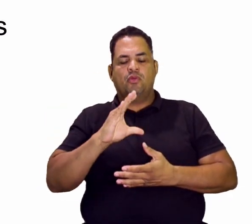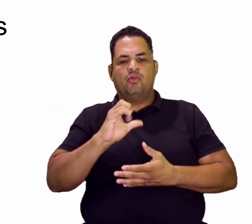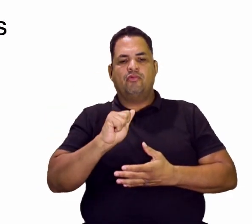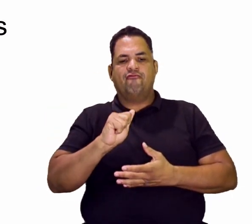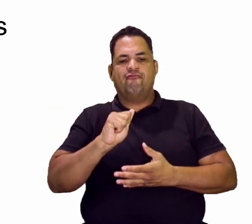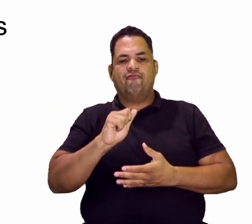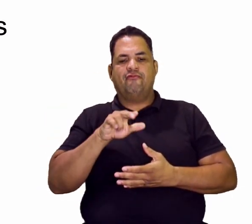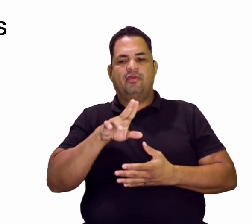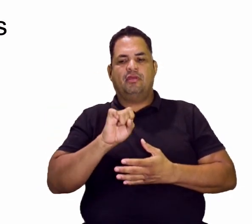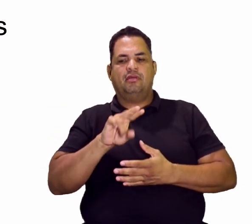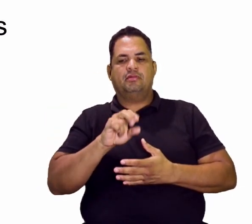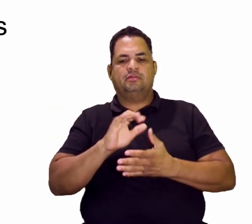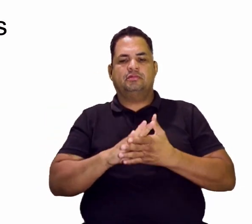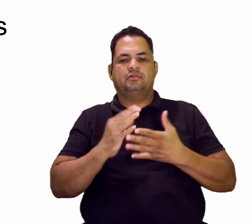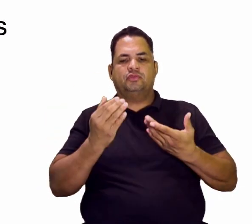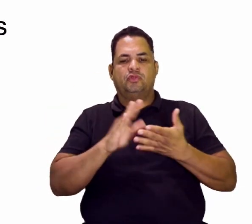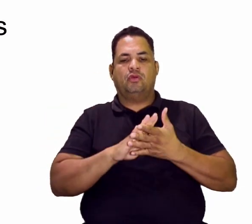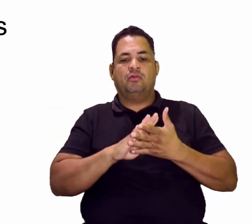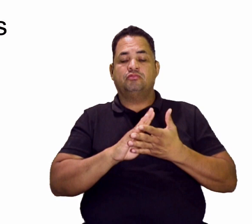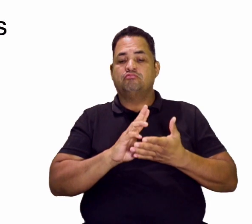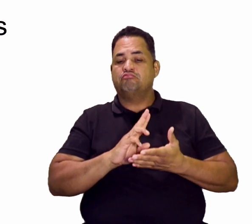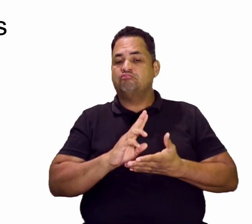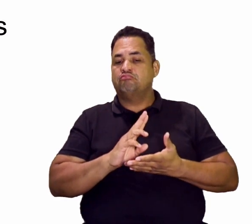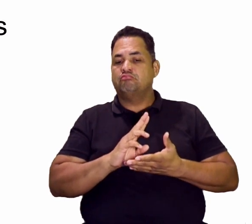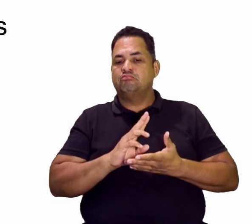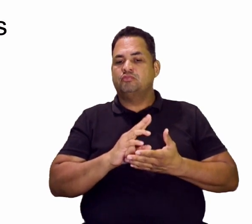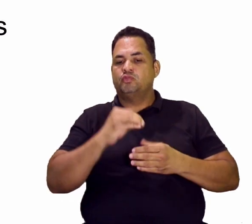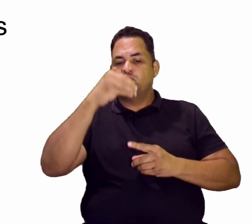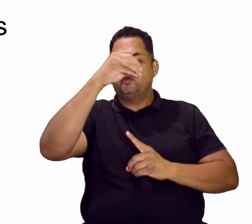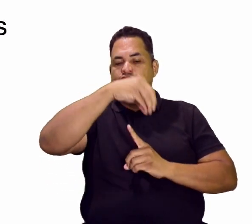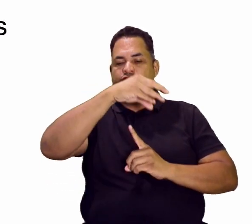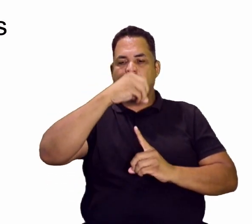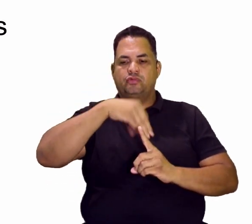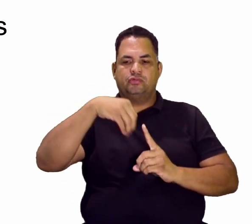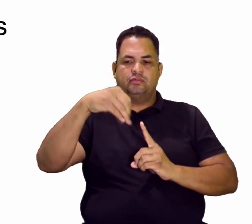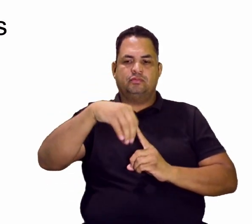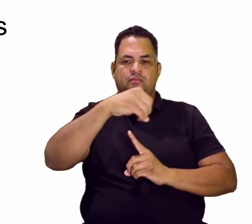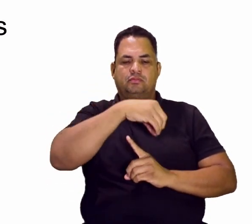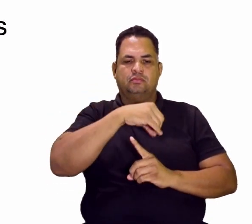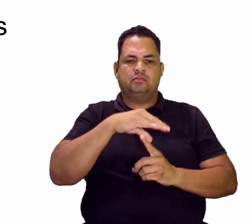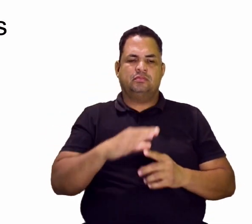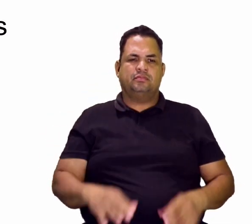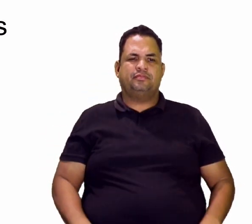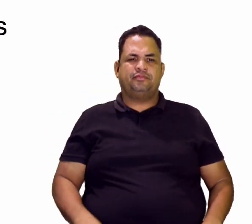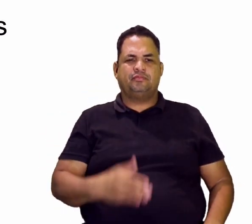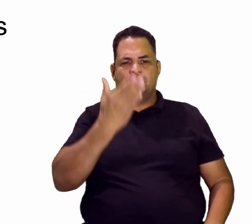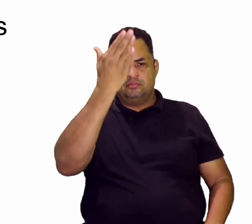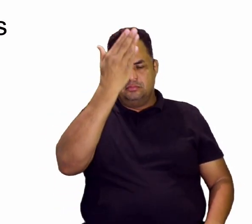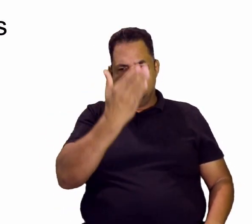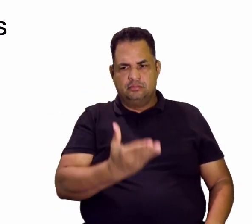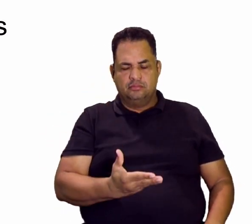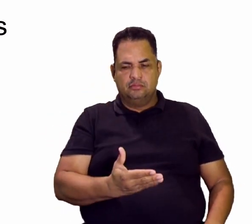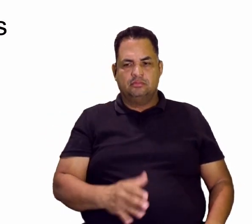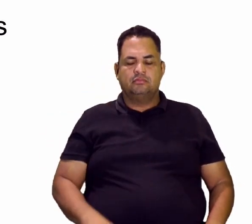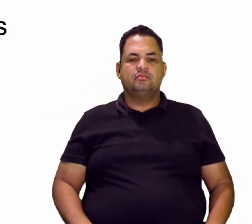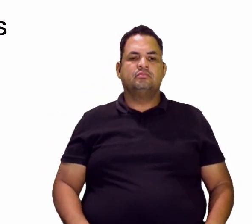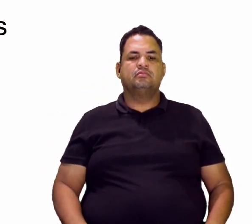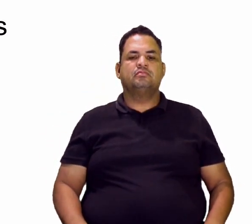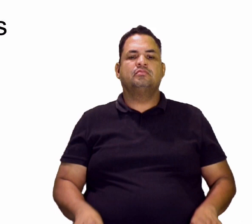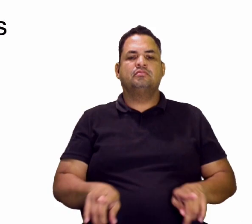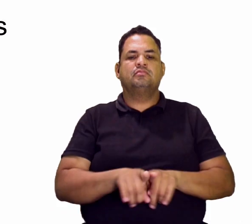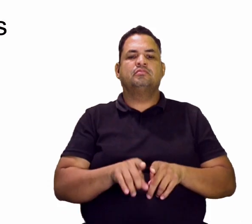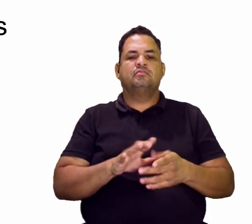vão parasitar fungos. Certinho? E aí, esses adenovírus, retrovírus, arbovírus estão aí